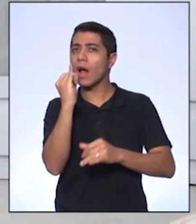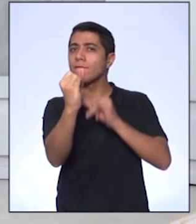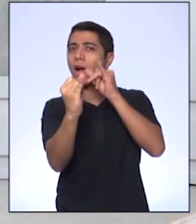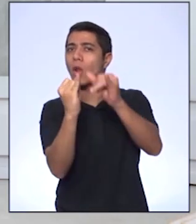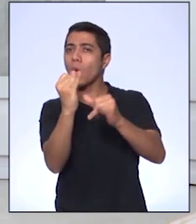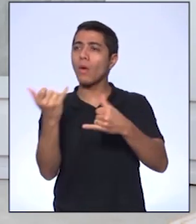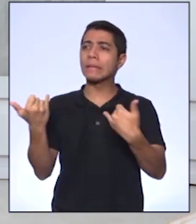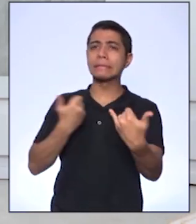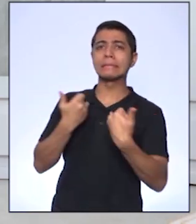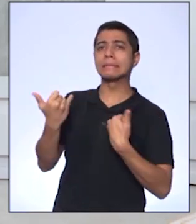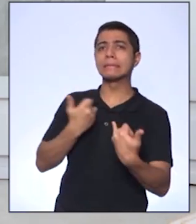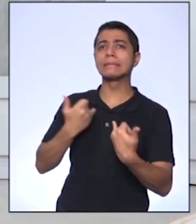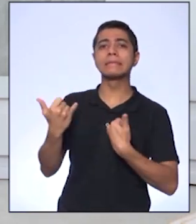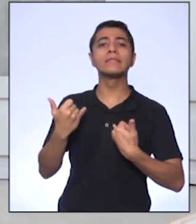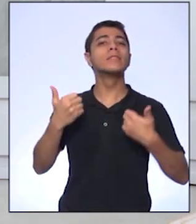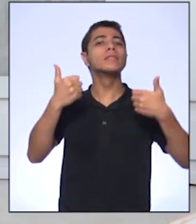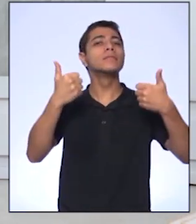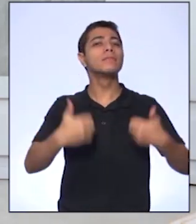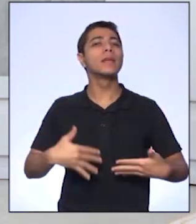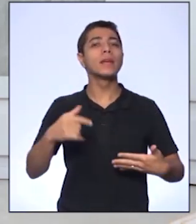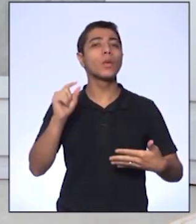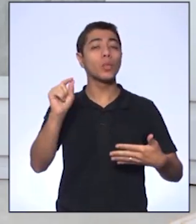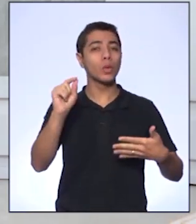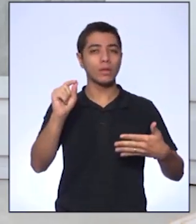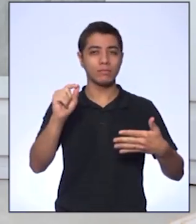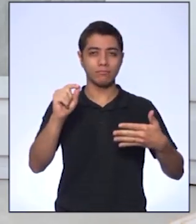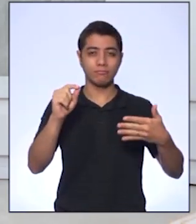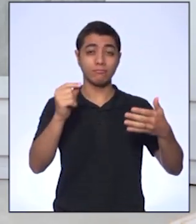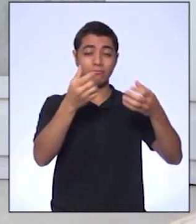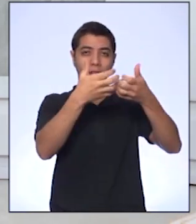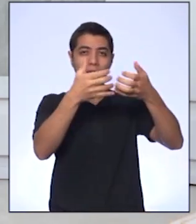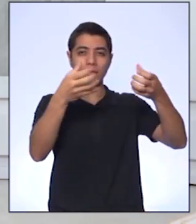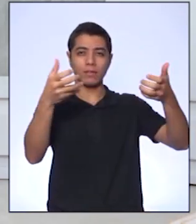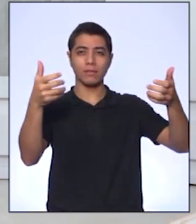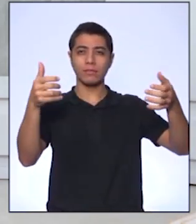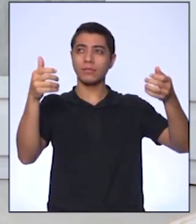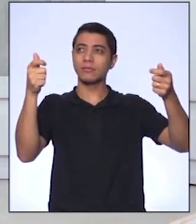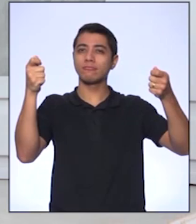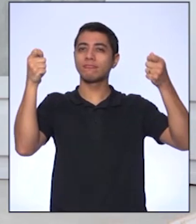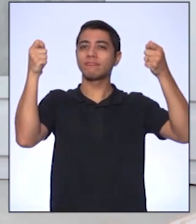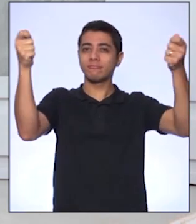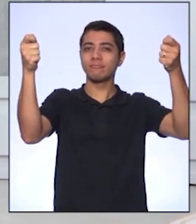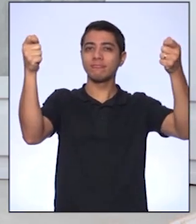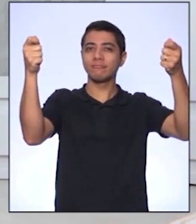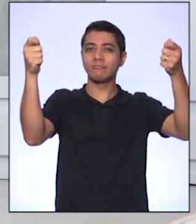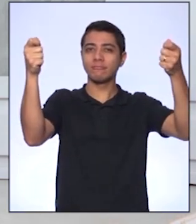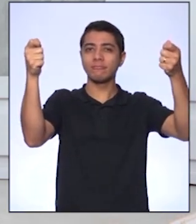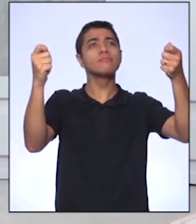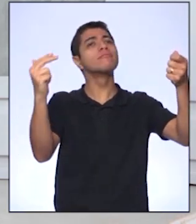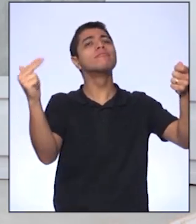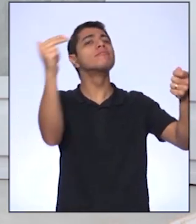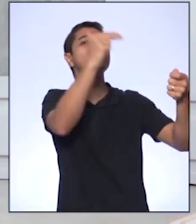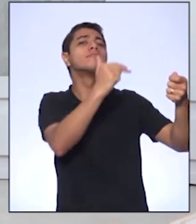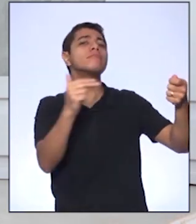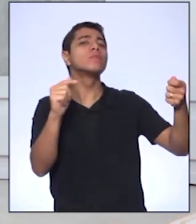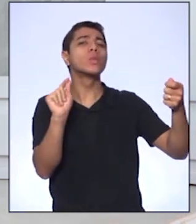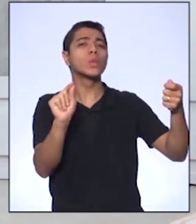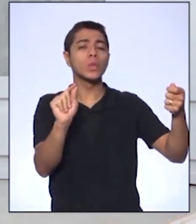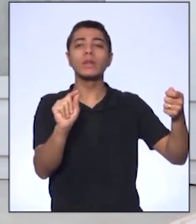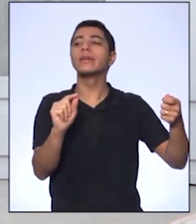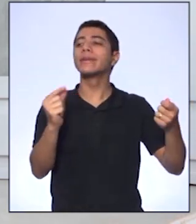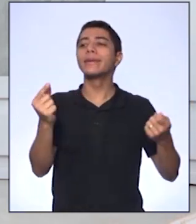que mostrava um cartaz. E nesse cartaz vinha lá a campanha de combate à dengue, campanha de combate